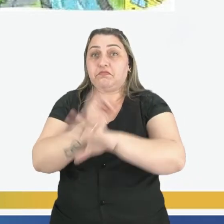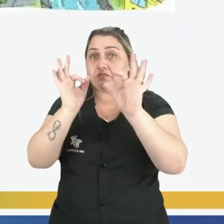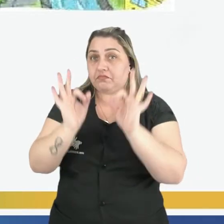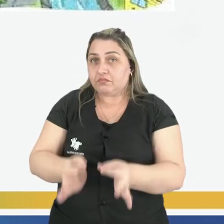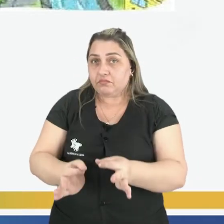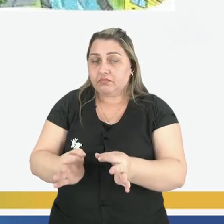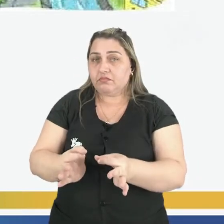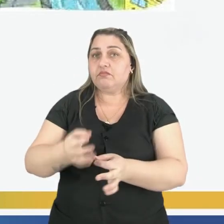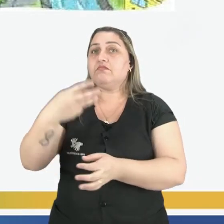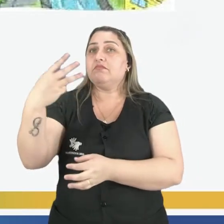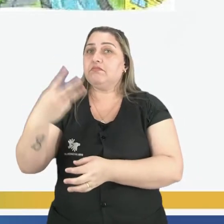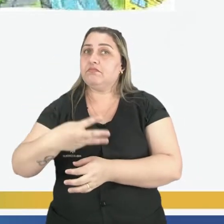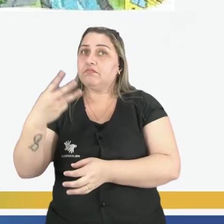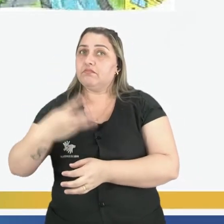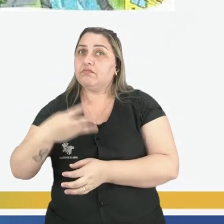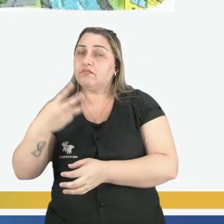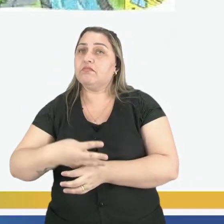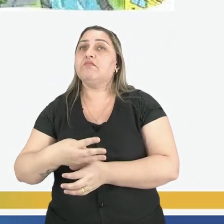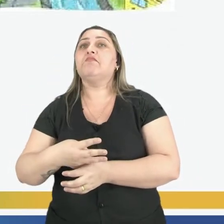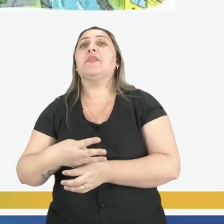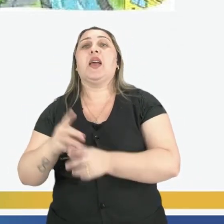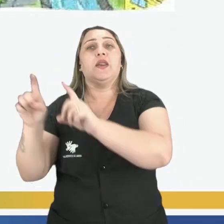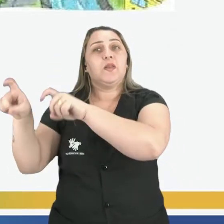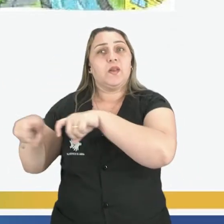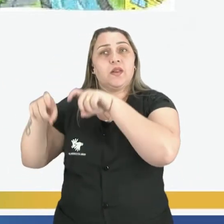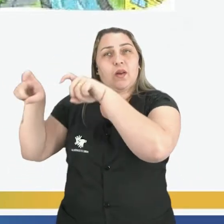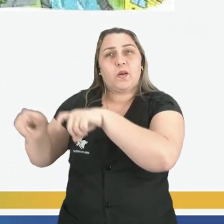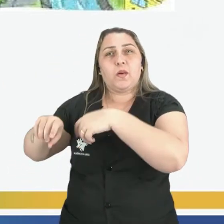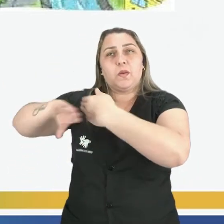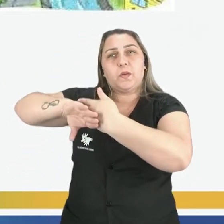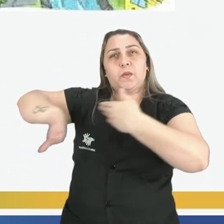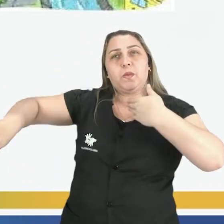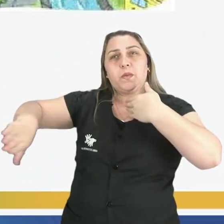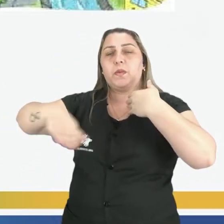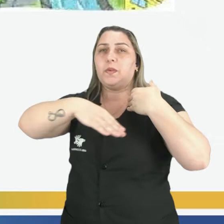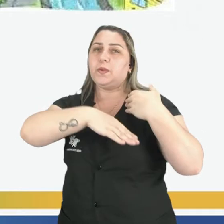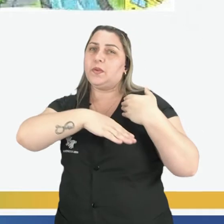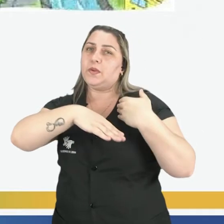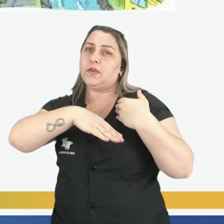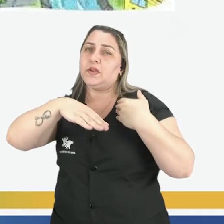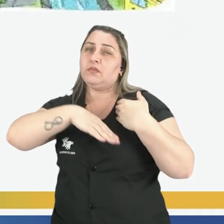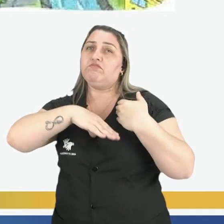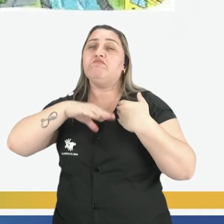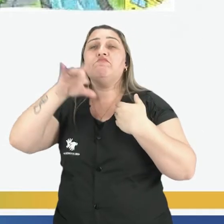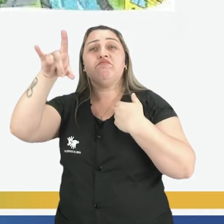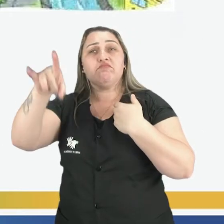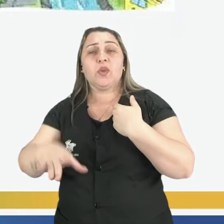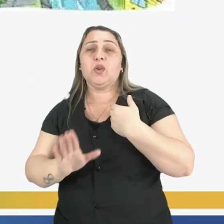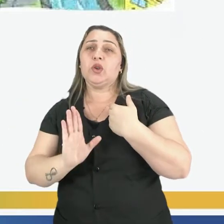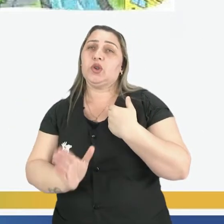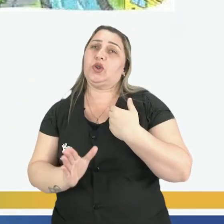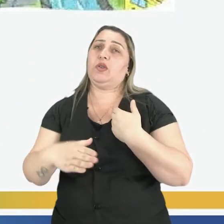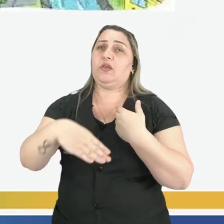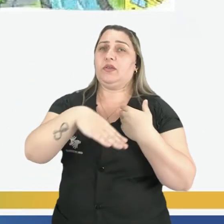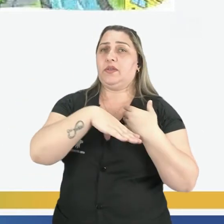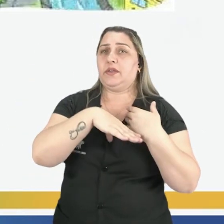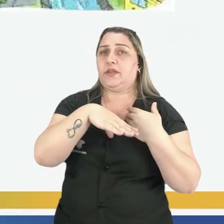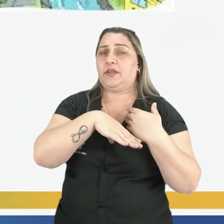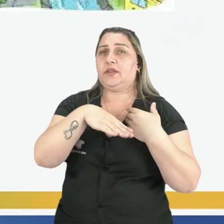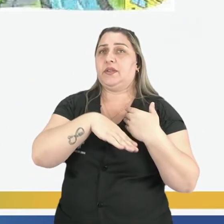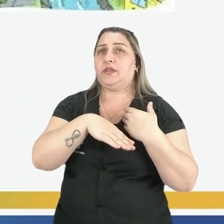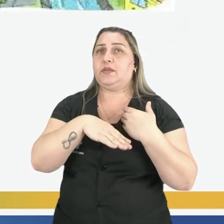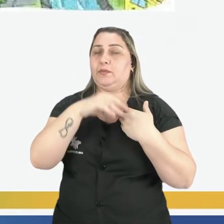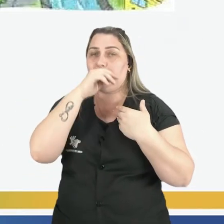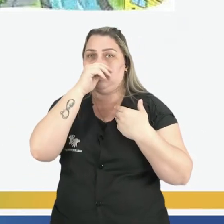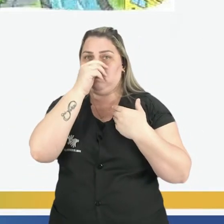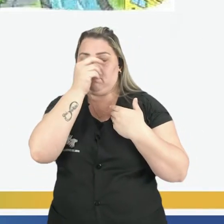certo? Tem a imagem de um campo, né, da zona rural, bem afastado da cidade. Essa última imagem já é a imagem da cidade.